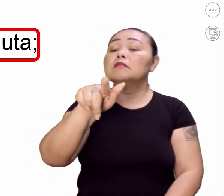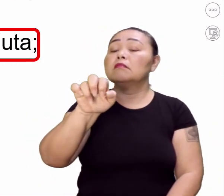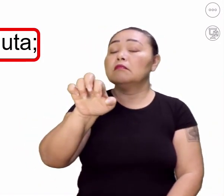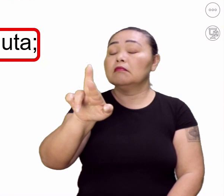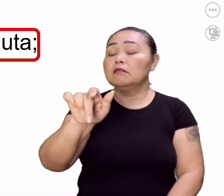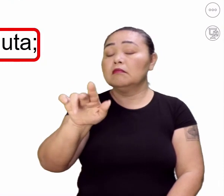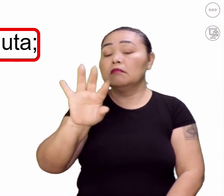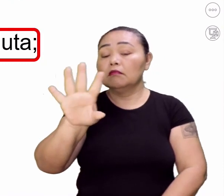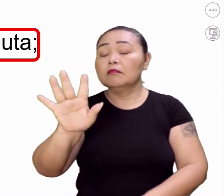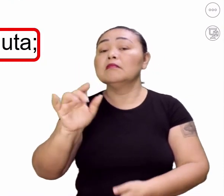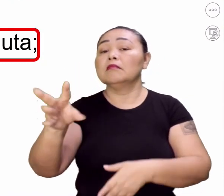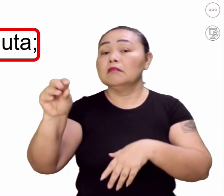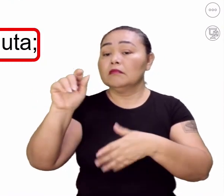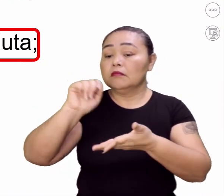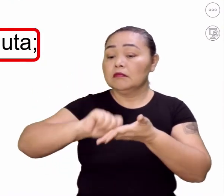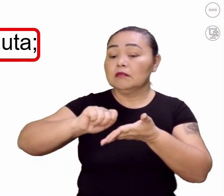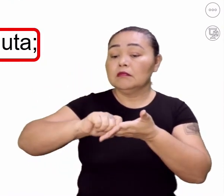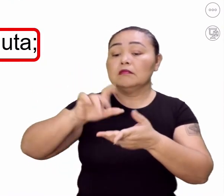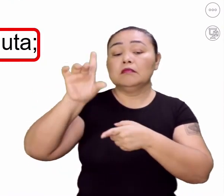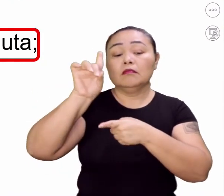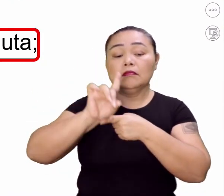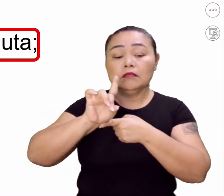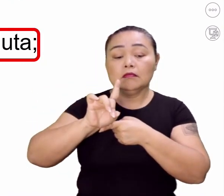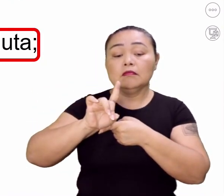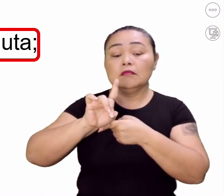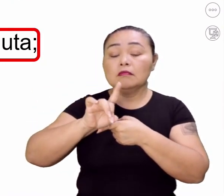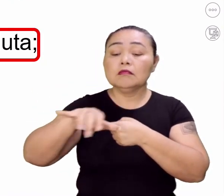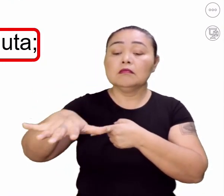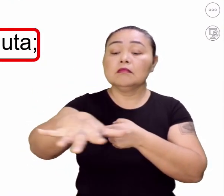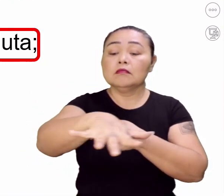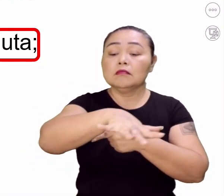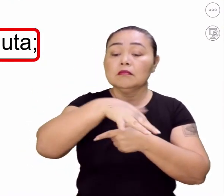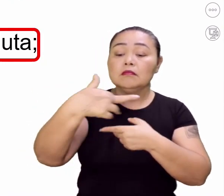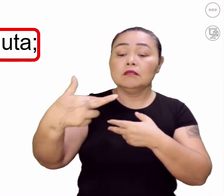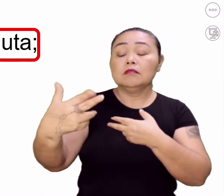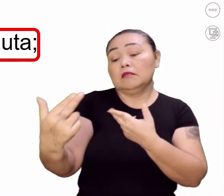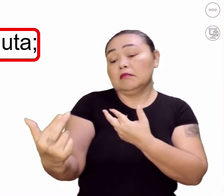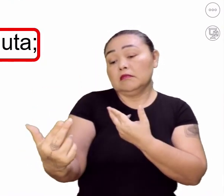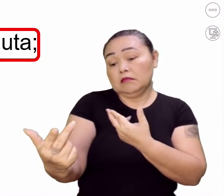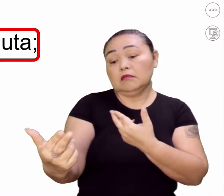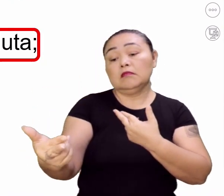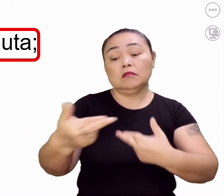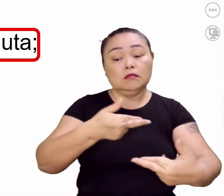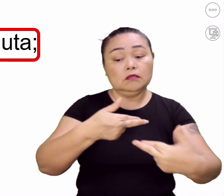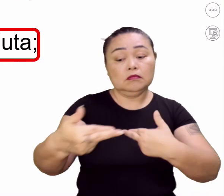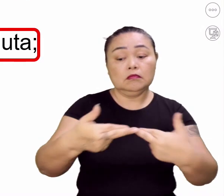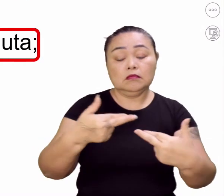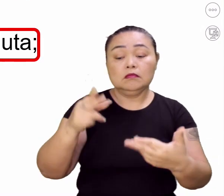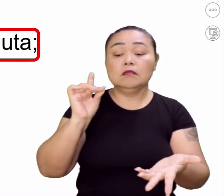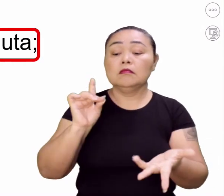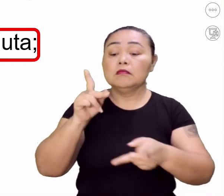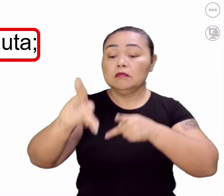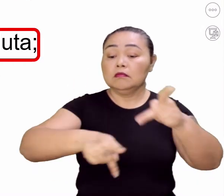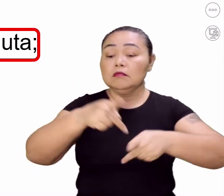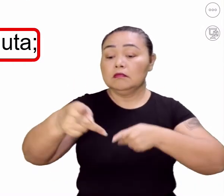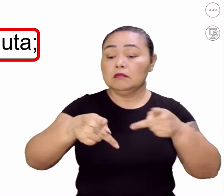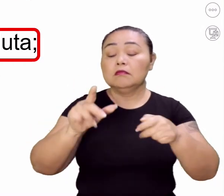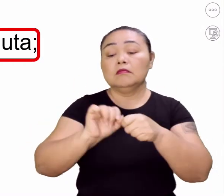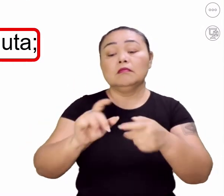e coloca aí do lado. Ó, densidade demográfica é igual a população relativa.